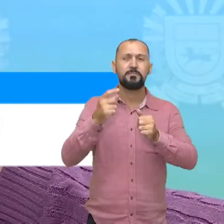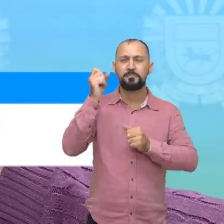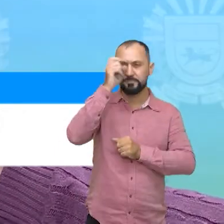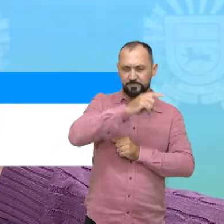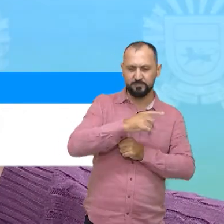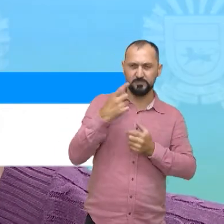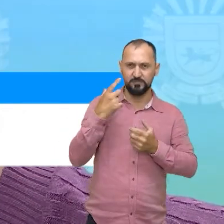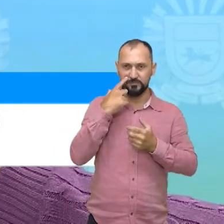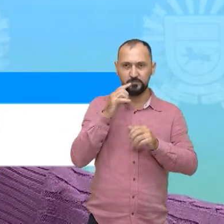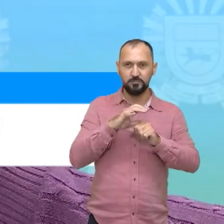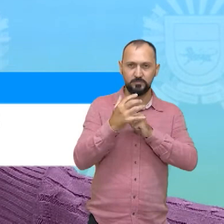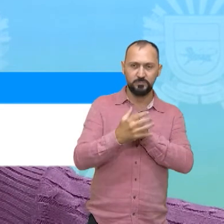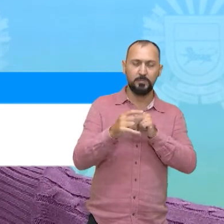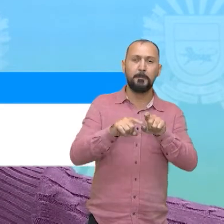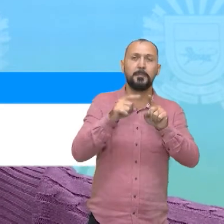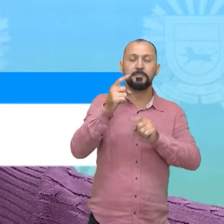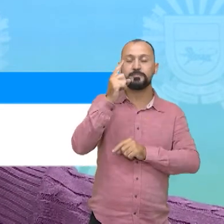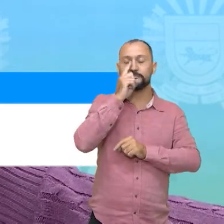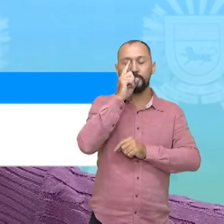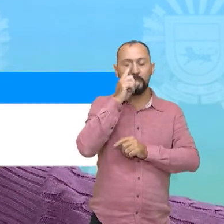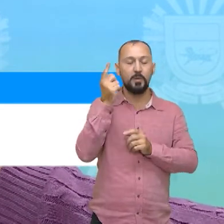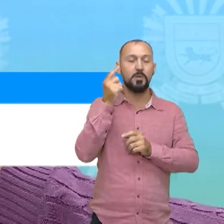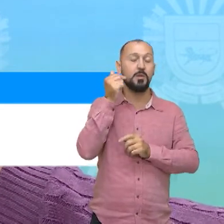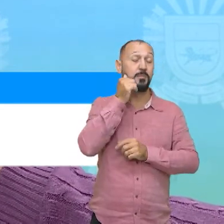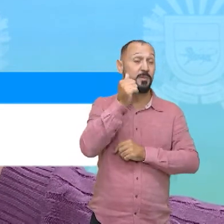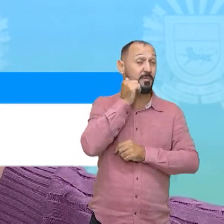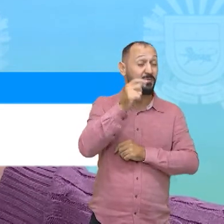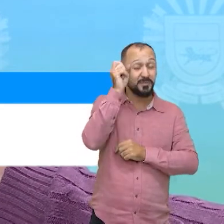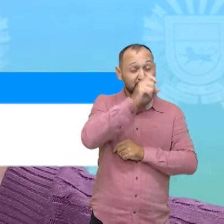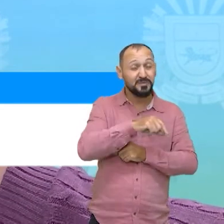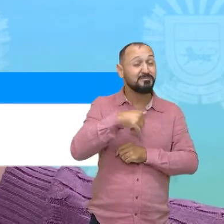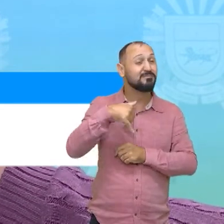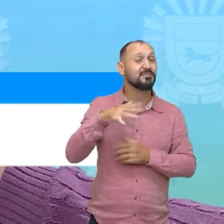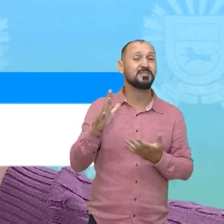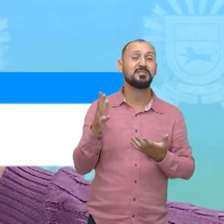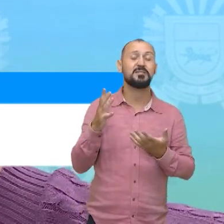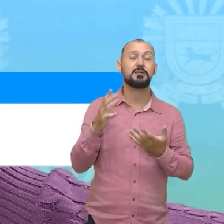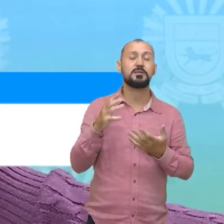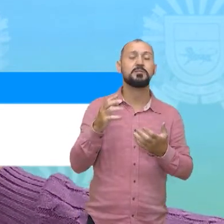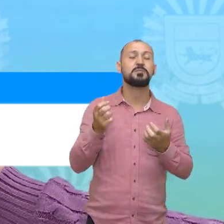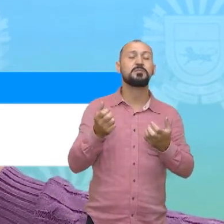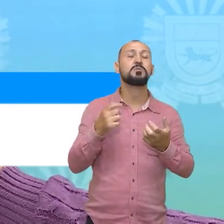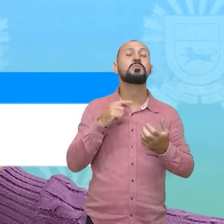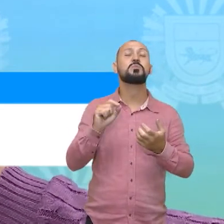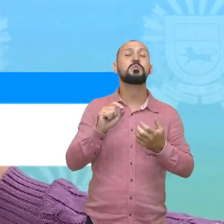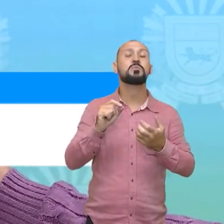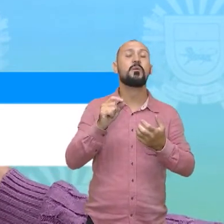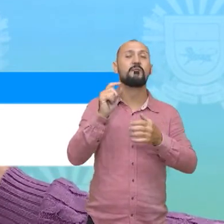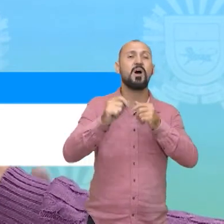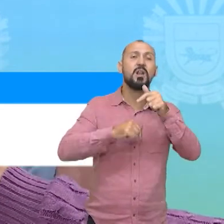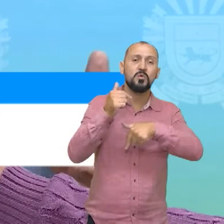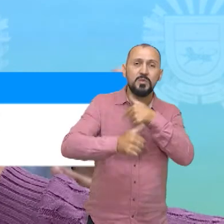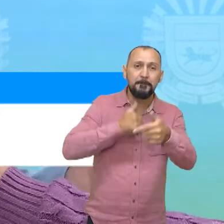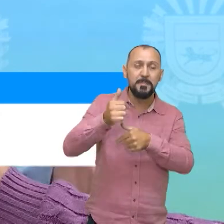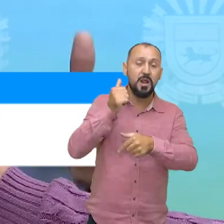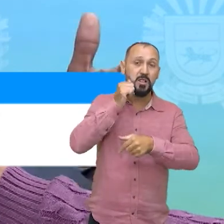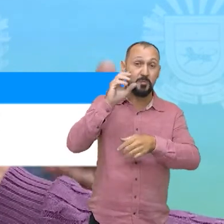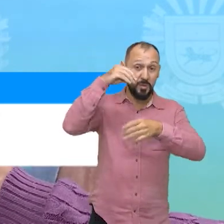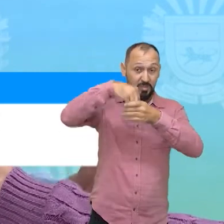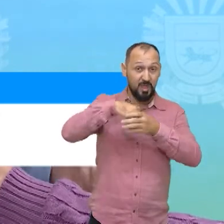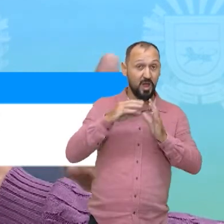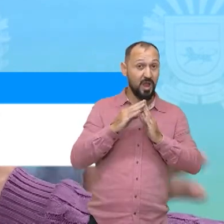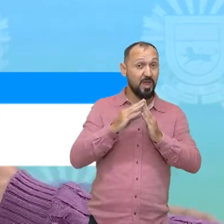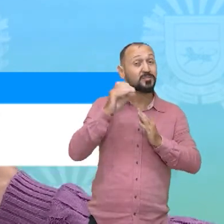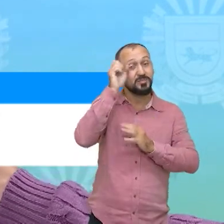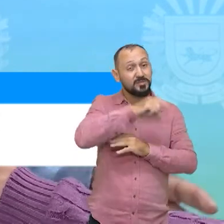que para todo mundo foi muito dolorida a pandemia, mas para as mães e para as mulheres mais ainda. As pesquisas dão conta que aumentou o